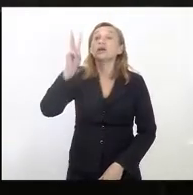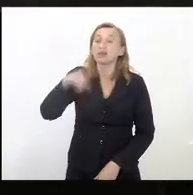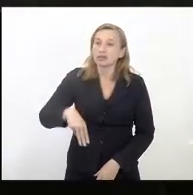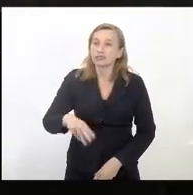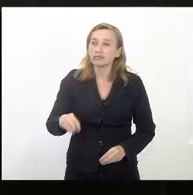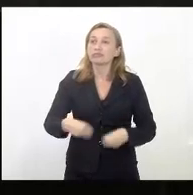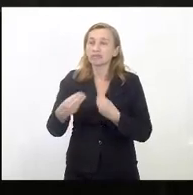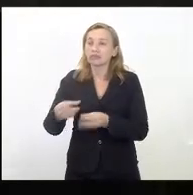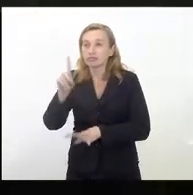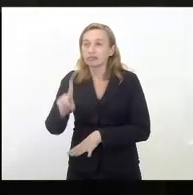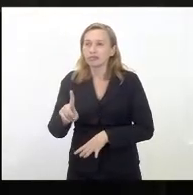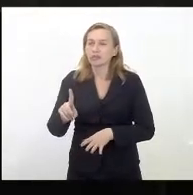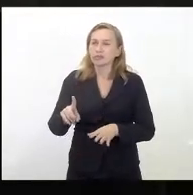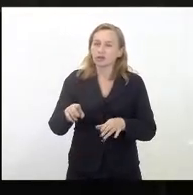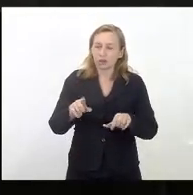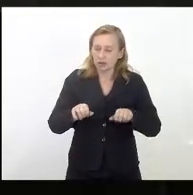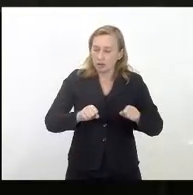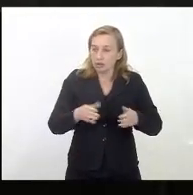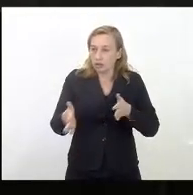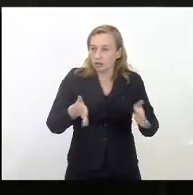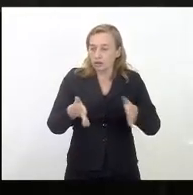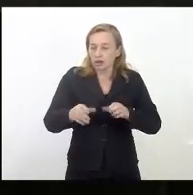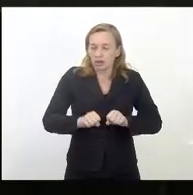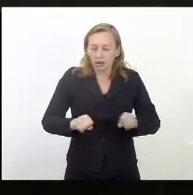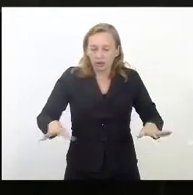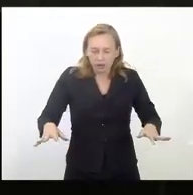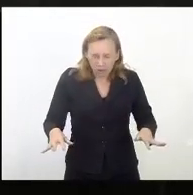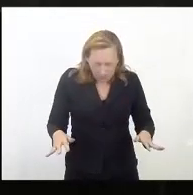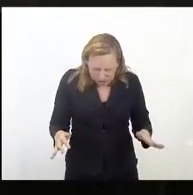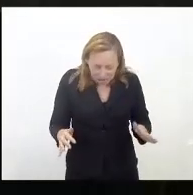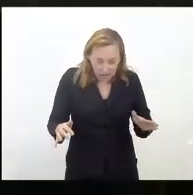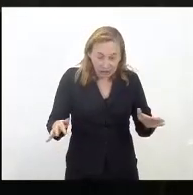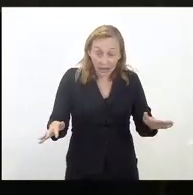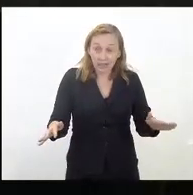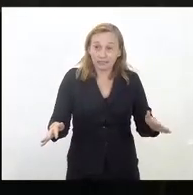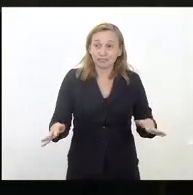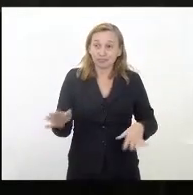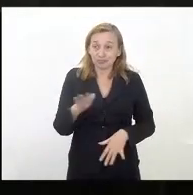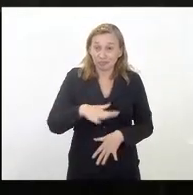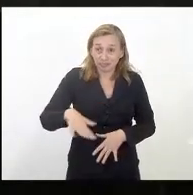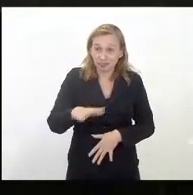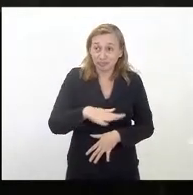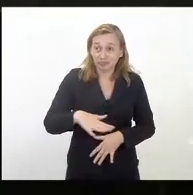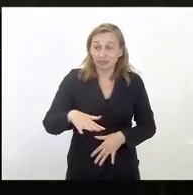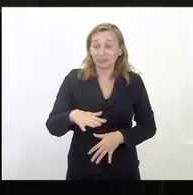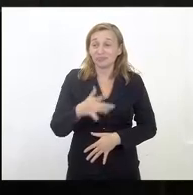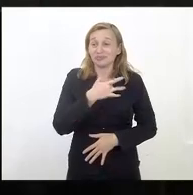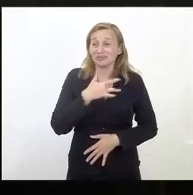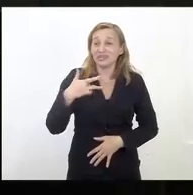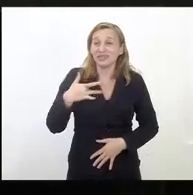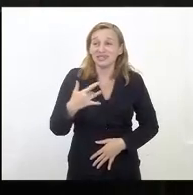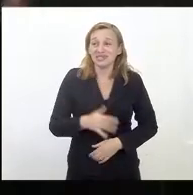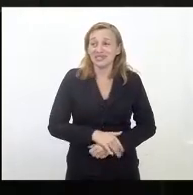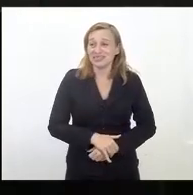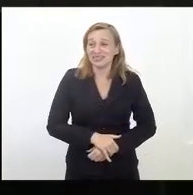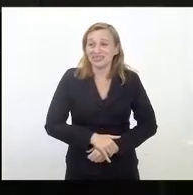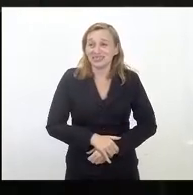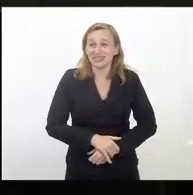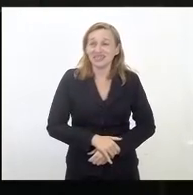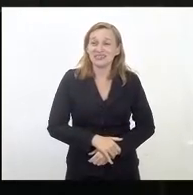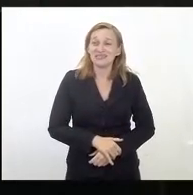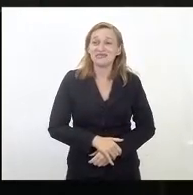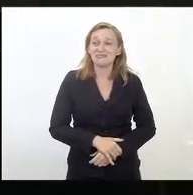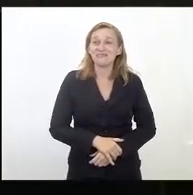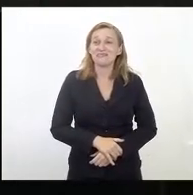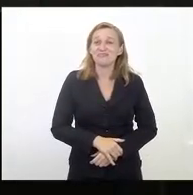garante plena pandemia né que é que garante nas unidades de saúde nas policlínicas dos módulos dos programas de